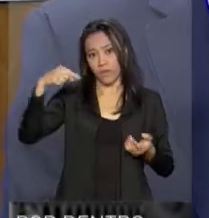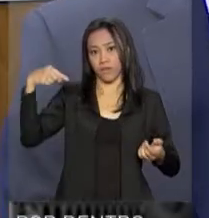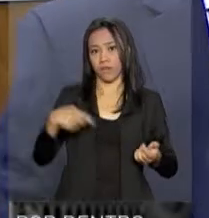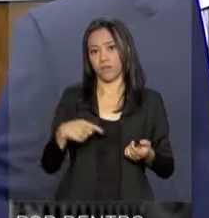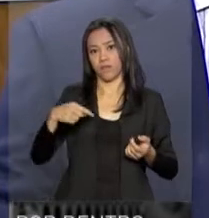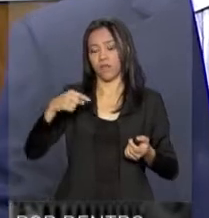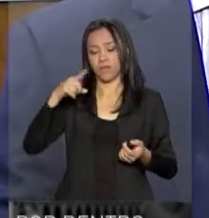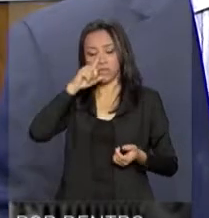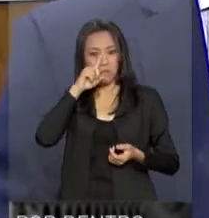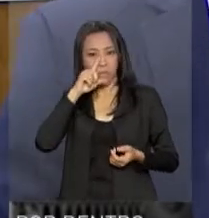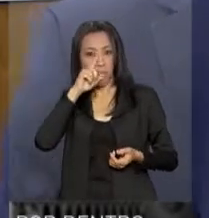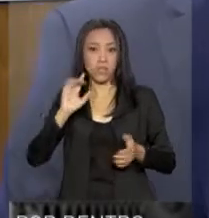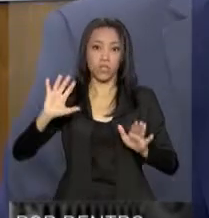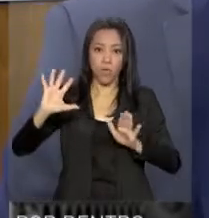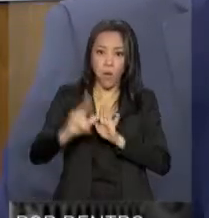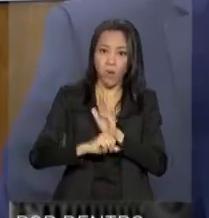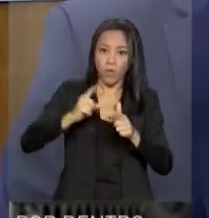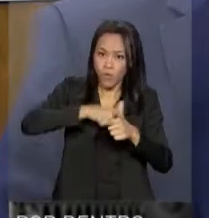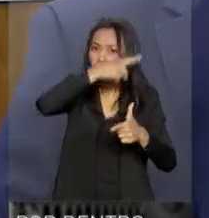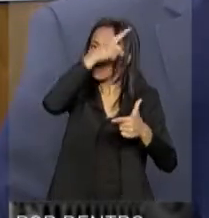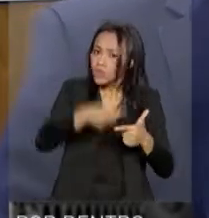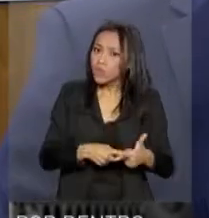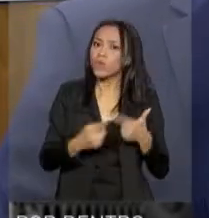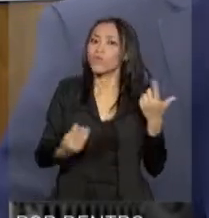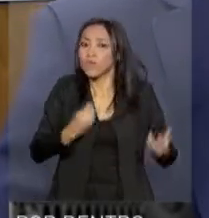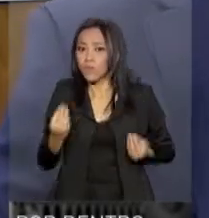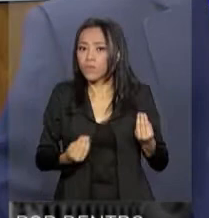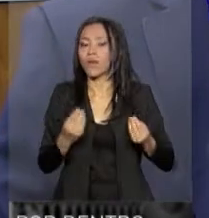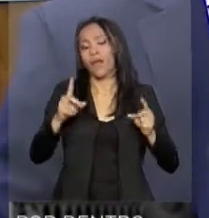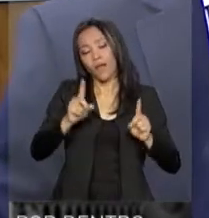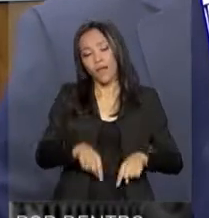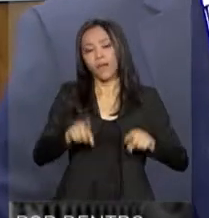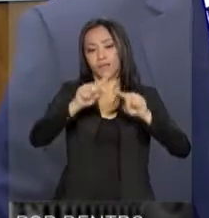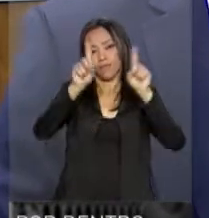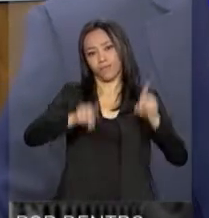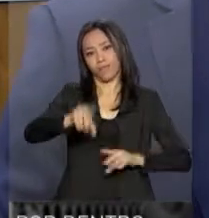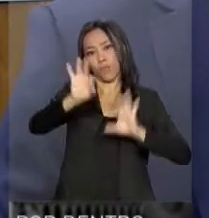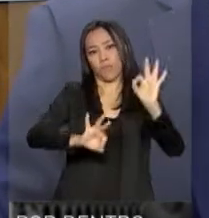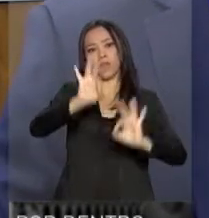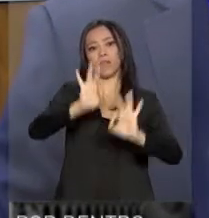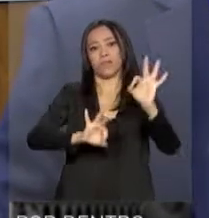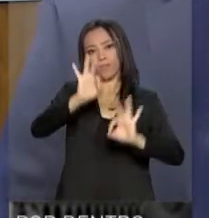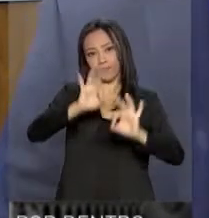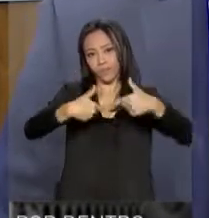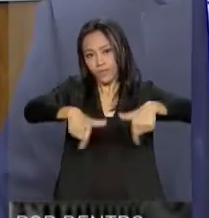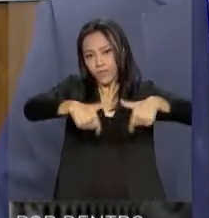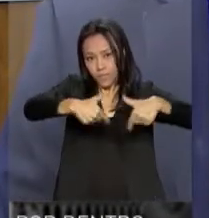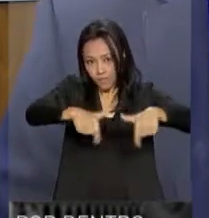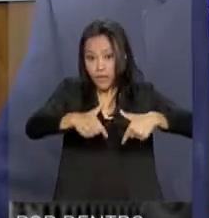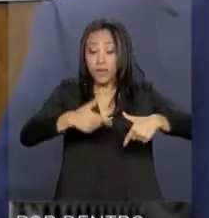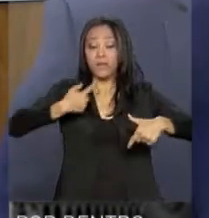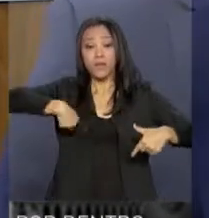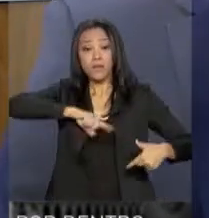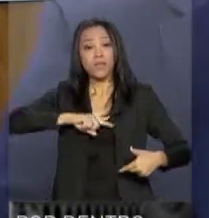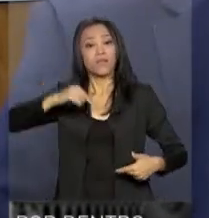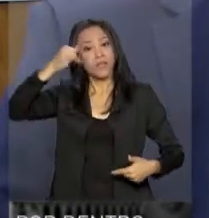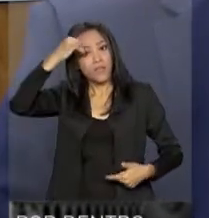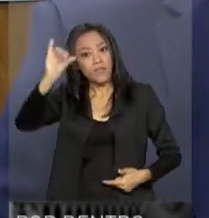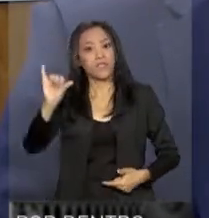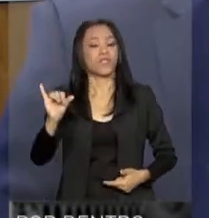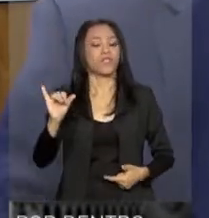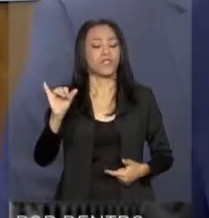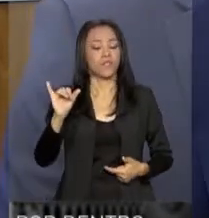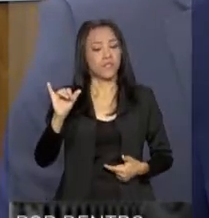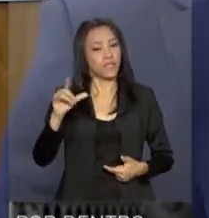esses riscos de corrupção ocorra então nada mais é do que um plano né pra que a gente evite que a gente